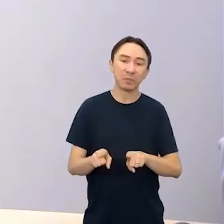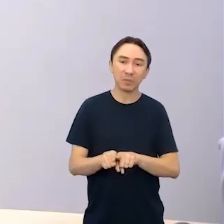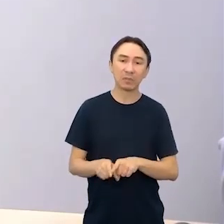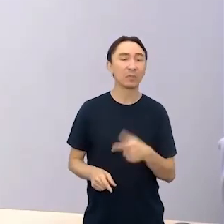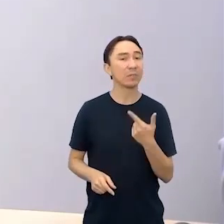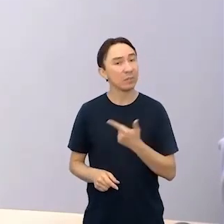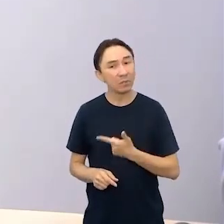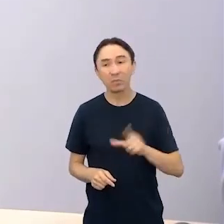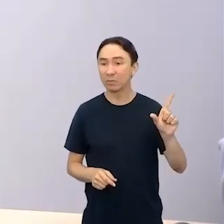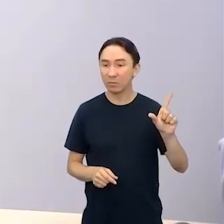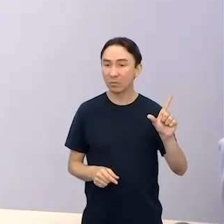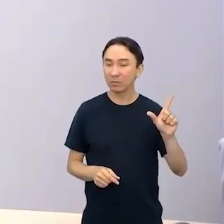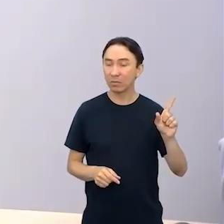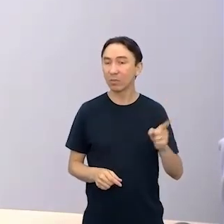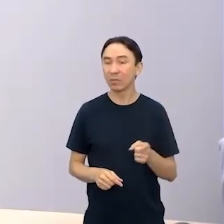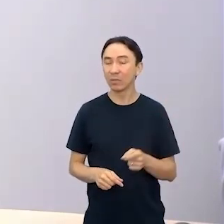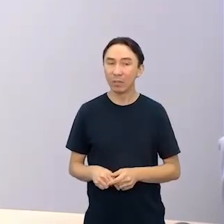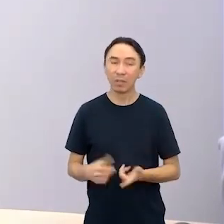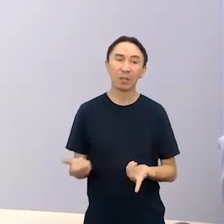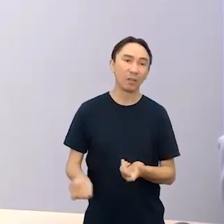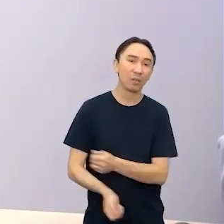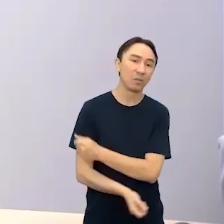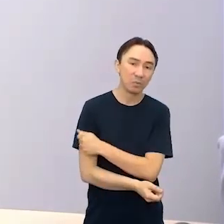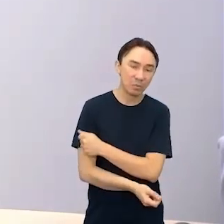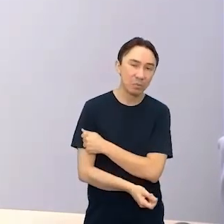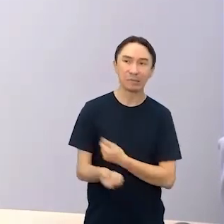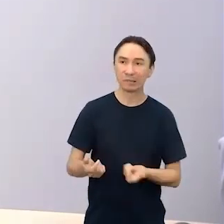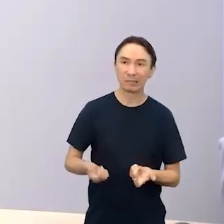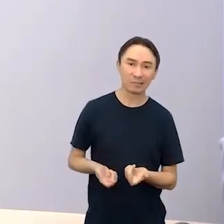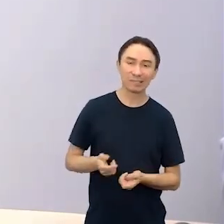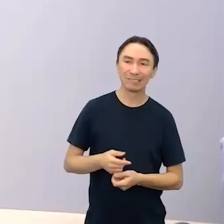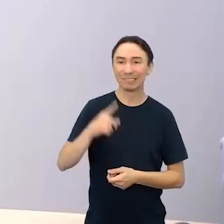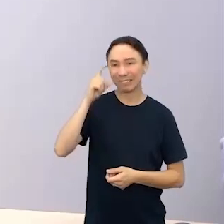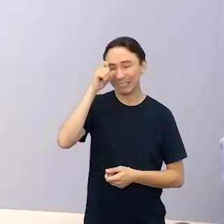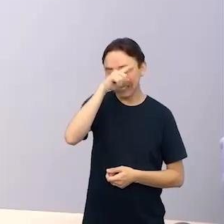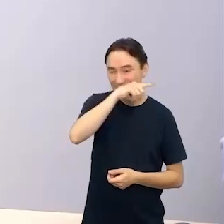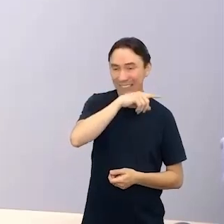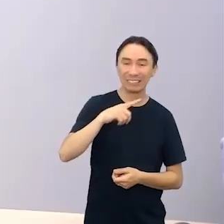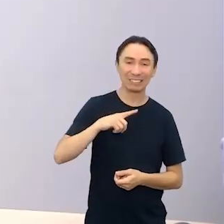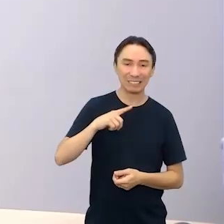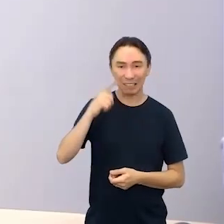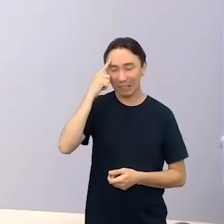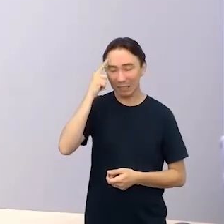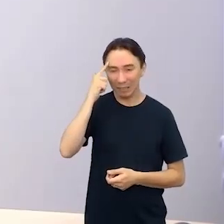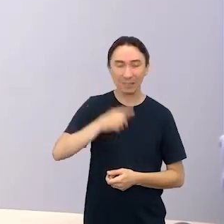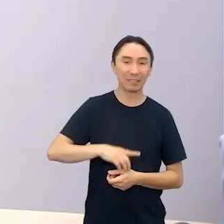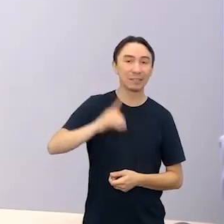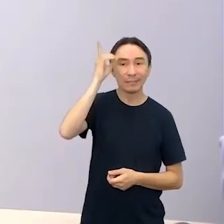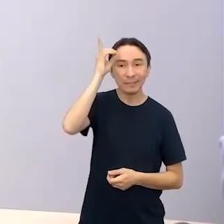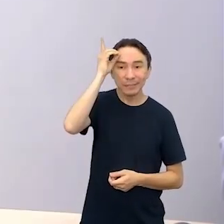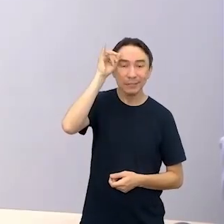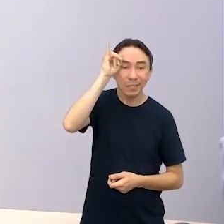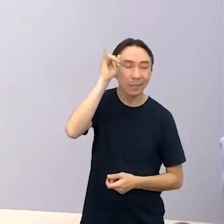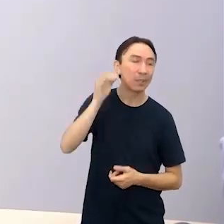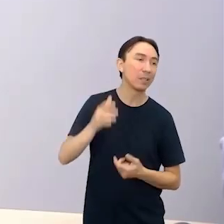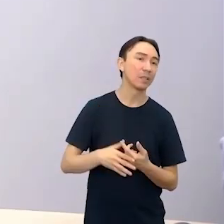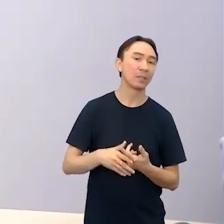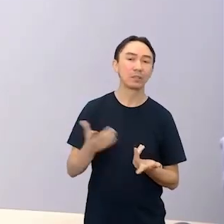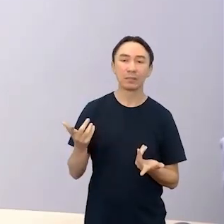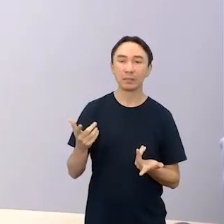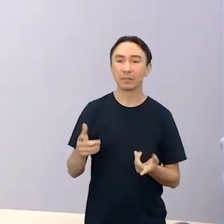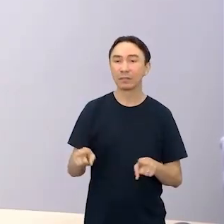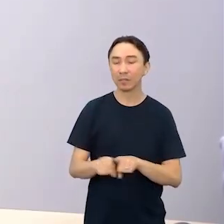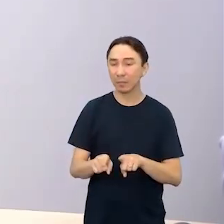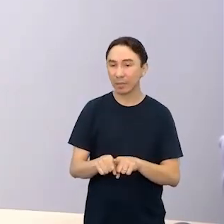com dificuldade na oralidade e na comunicação, estudantes, por exemplo, com paralisia cerebral, estudantes, por exemplo, com